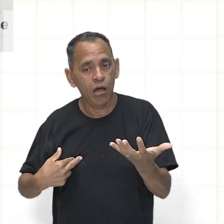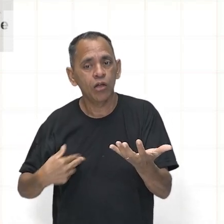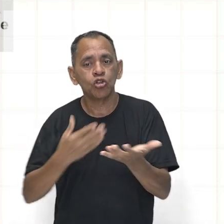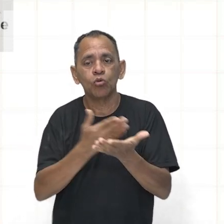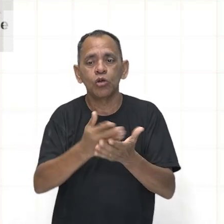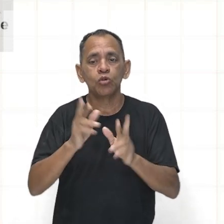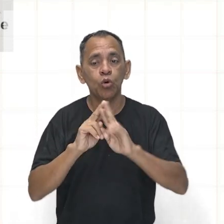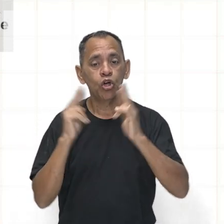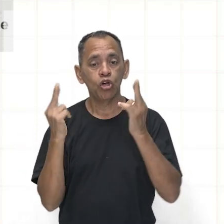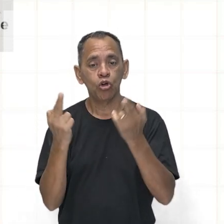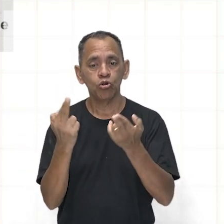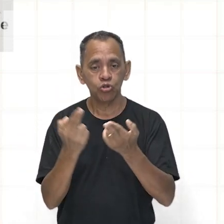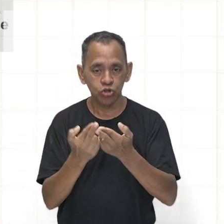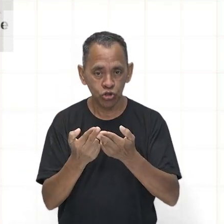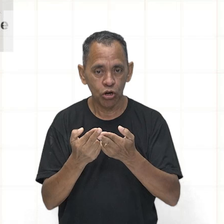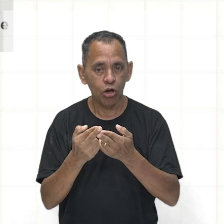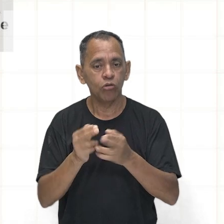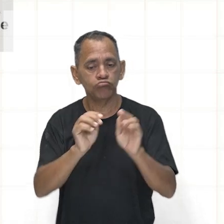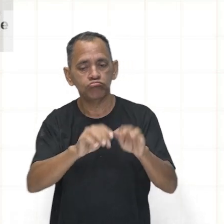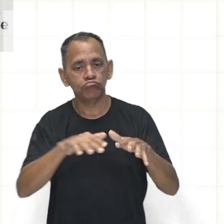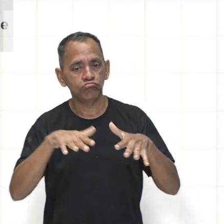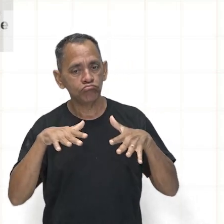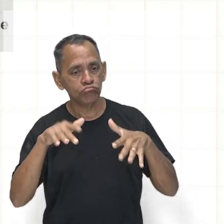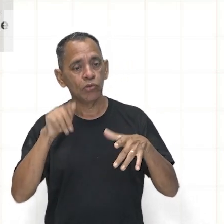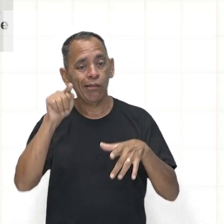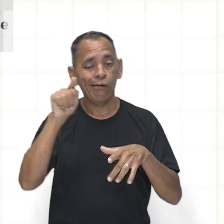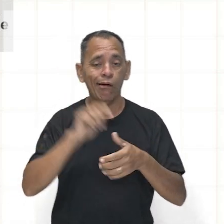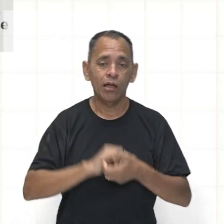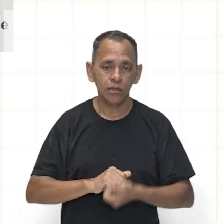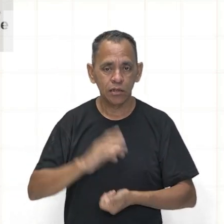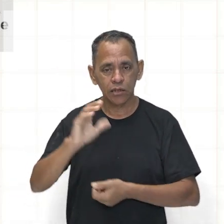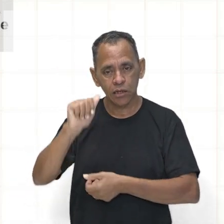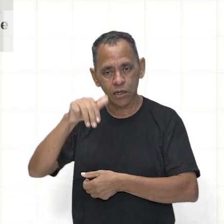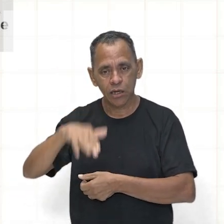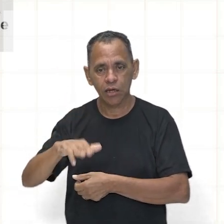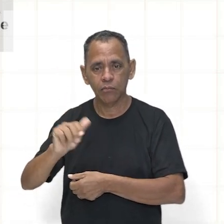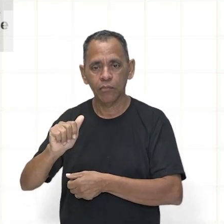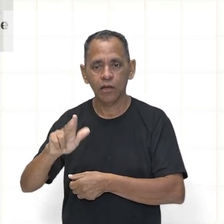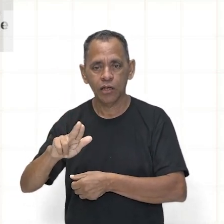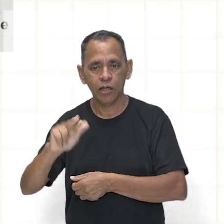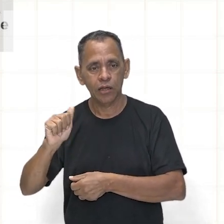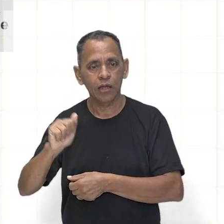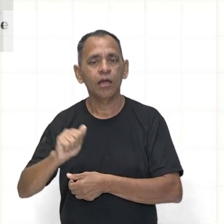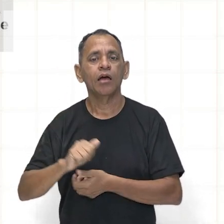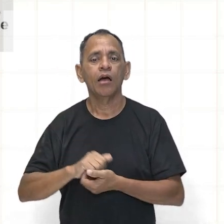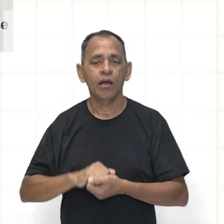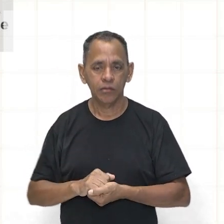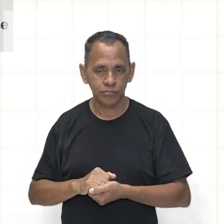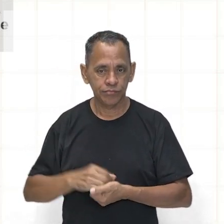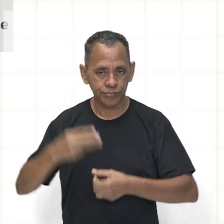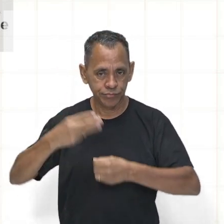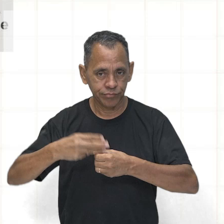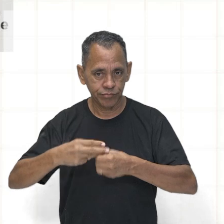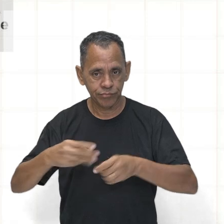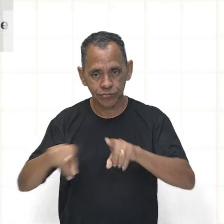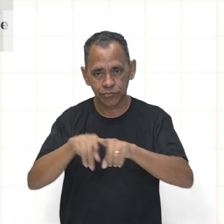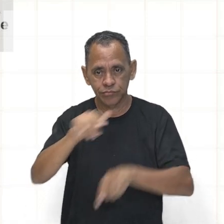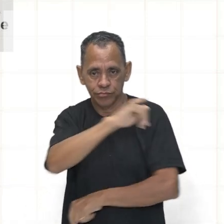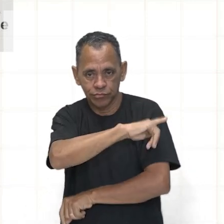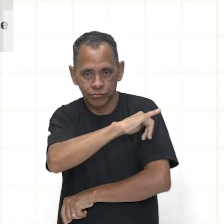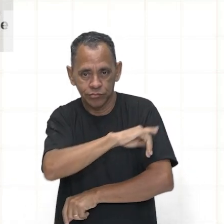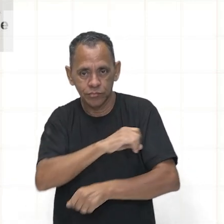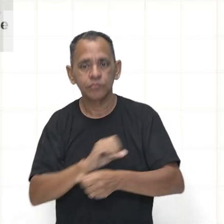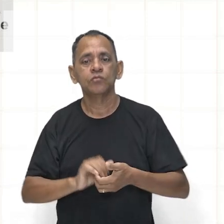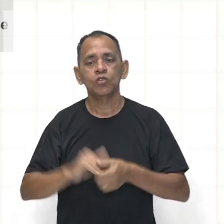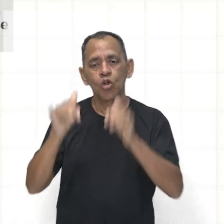sessão extraordinária na Câmara Municipal do Rio de Janeiro, para que ocorresse uma solenidade